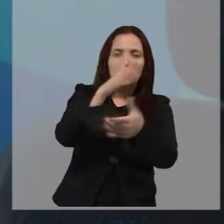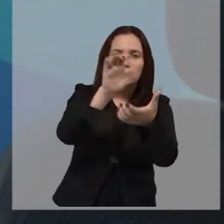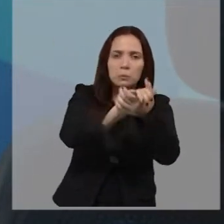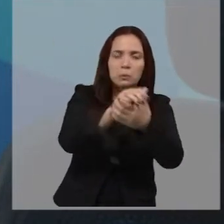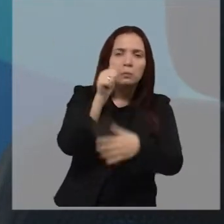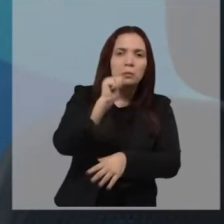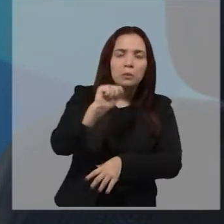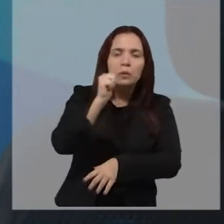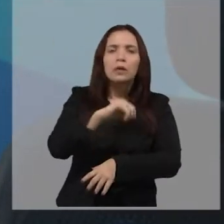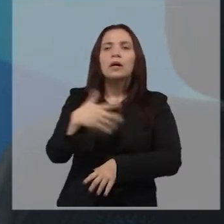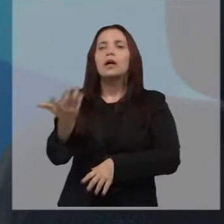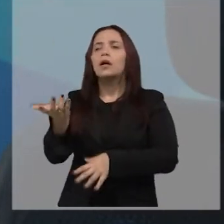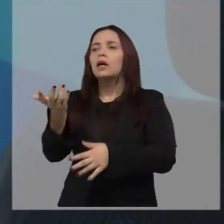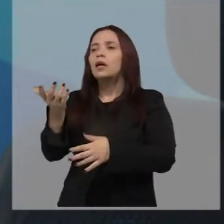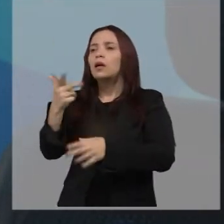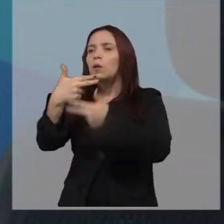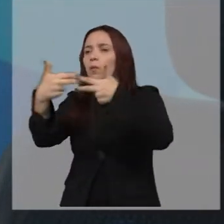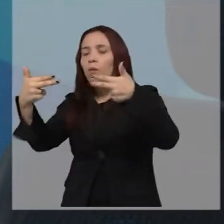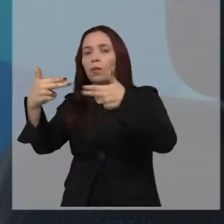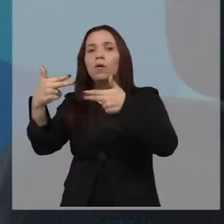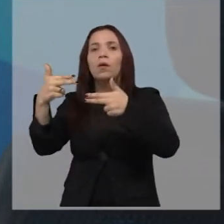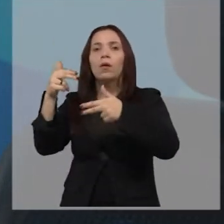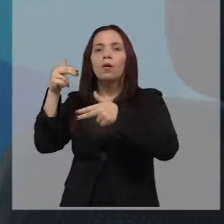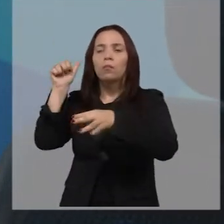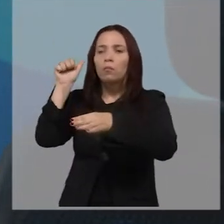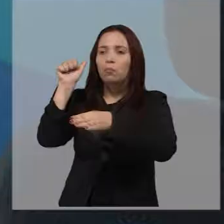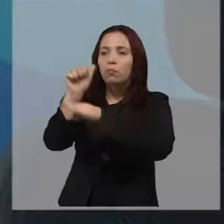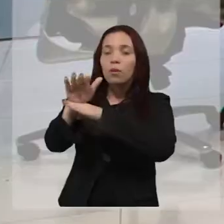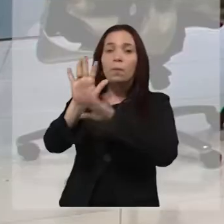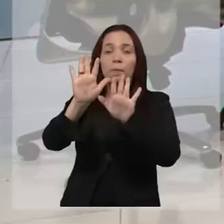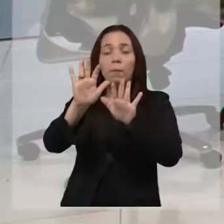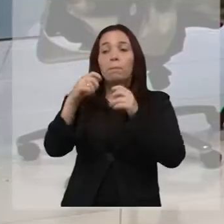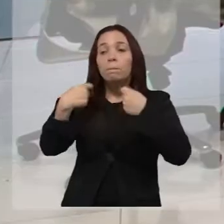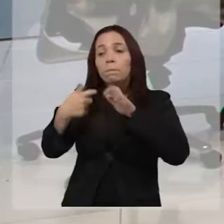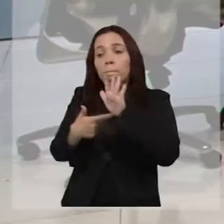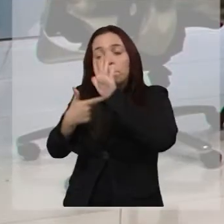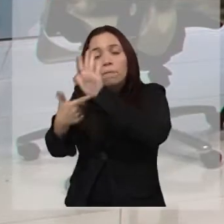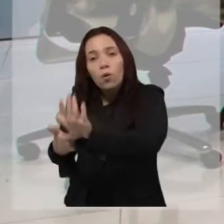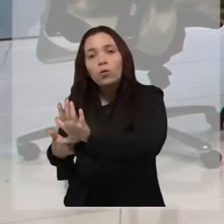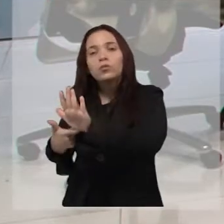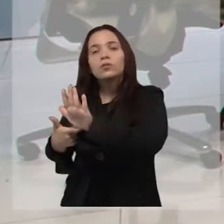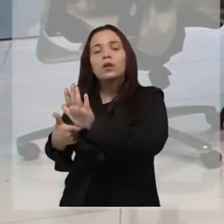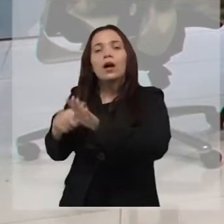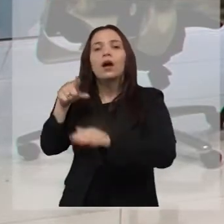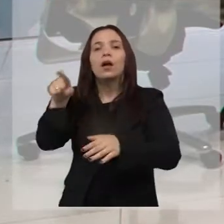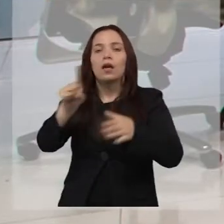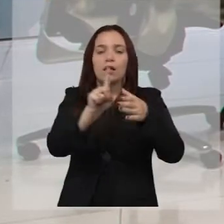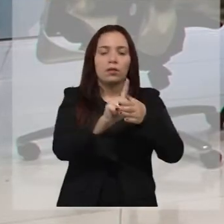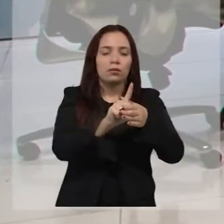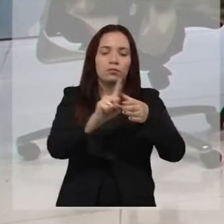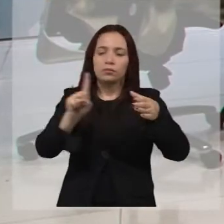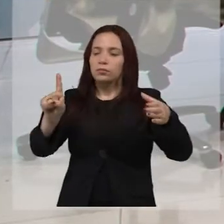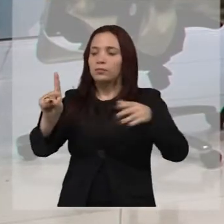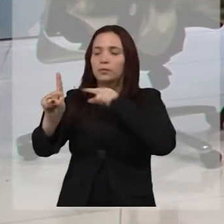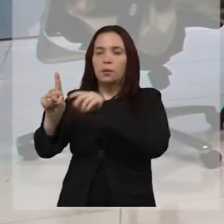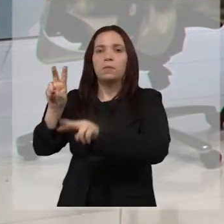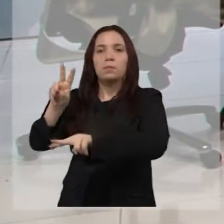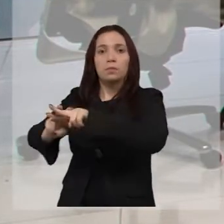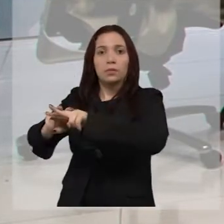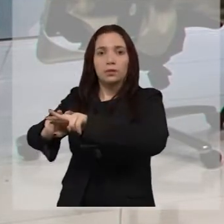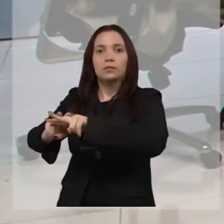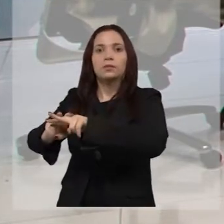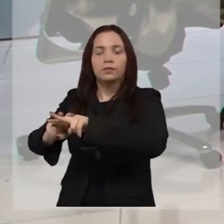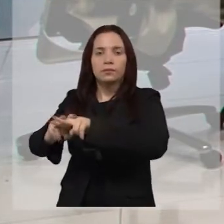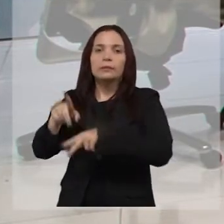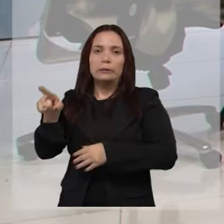criando problema lá fora, segrega, mas não maltrata, não castiga. Basta a privação da liberdade, que já é uma coisa